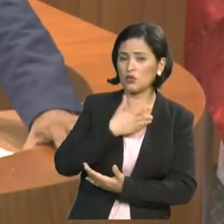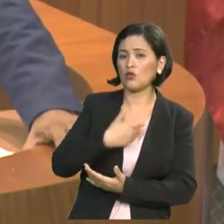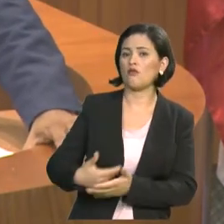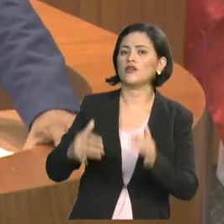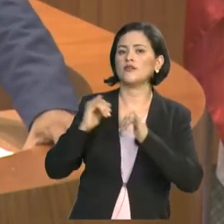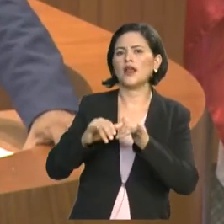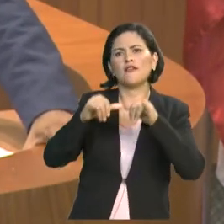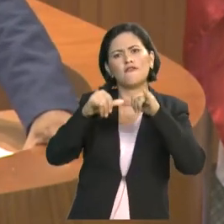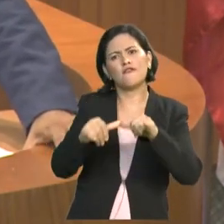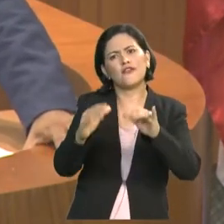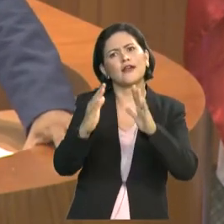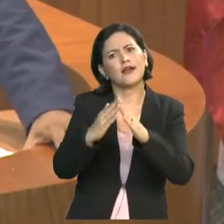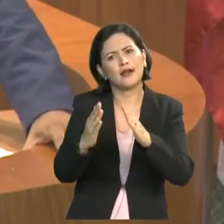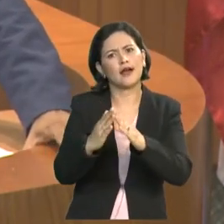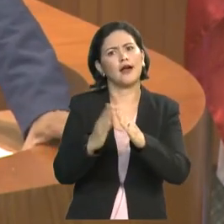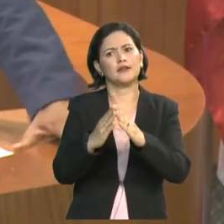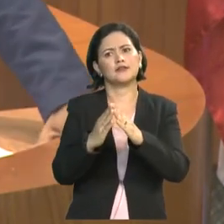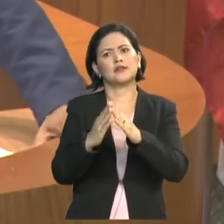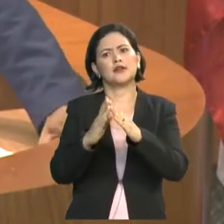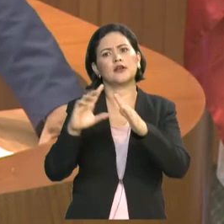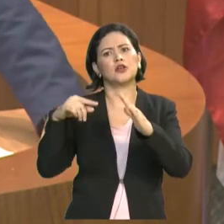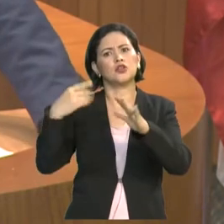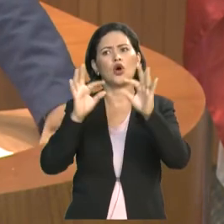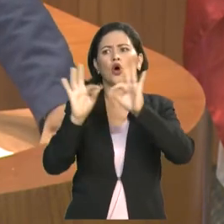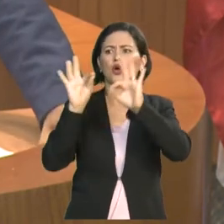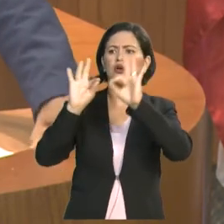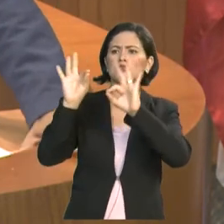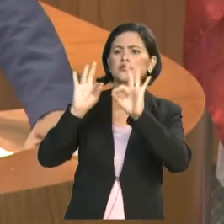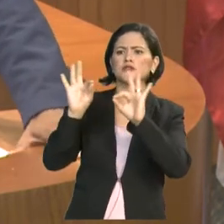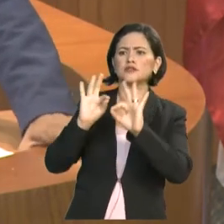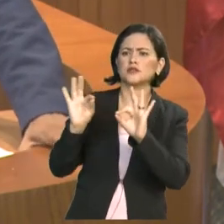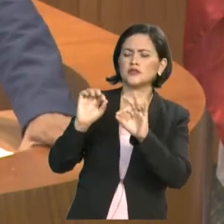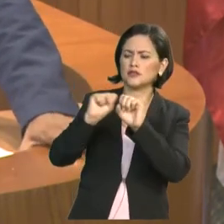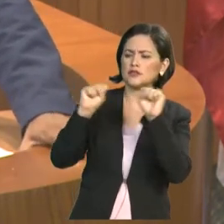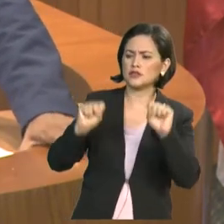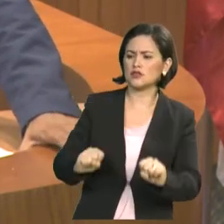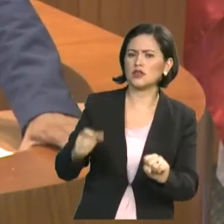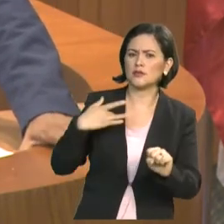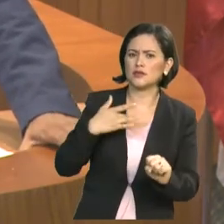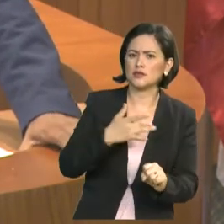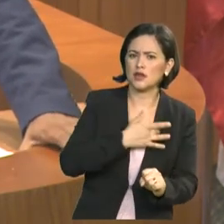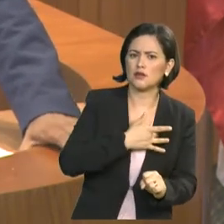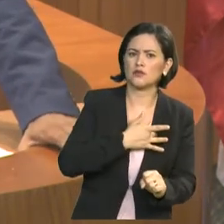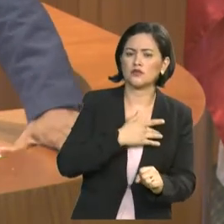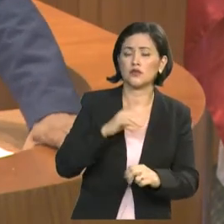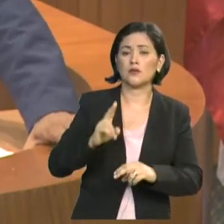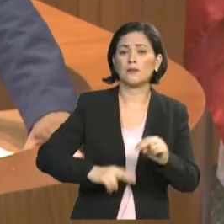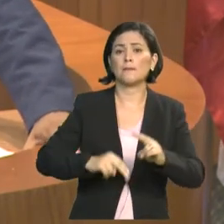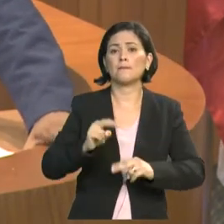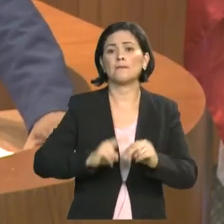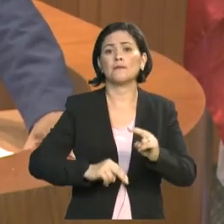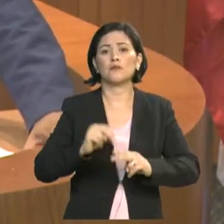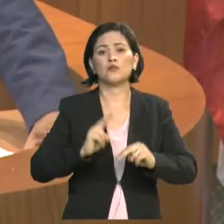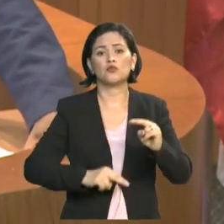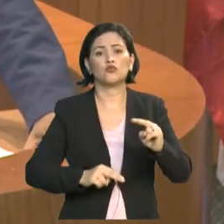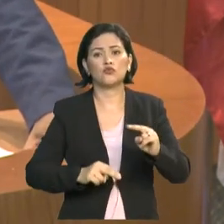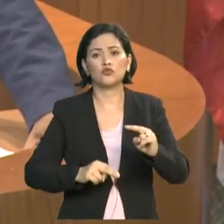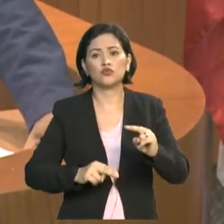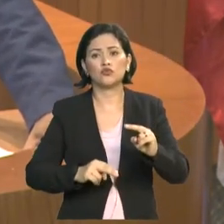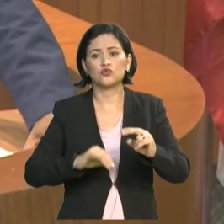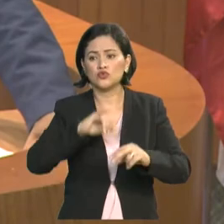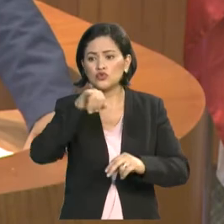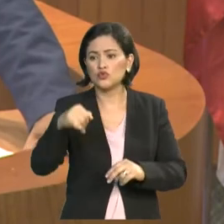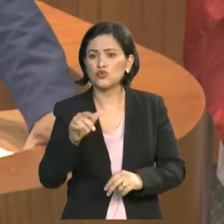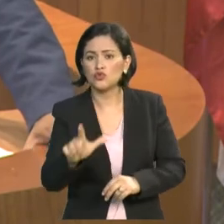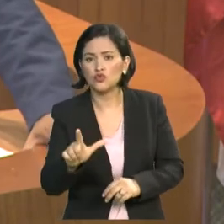aí, a partir de junho e julho, começaram a fechar os hospitais, recolher os equipamentos. E para onde foram esses equipamentos? Que não